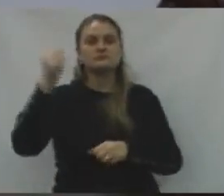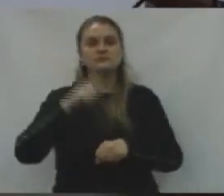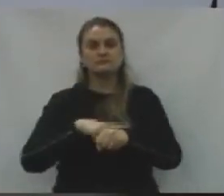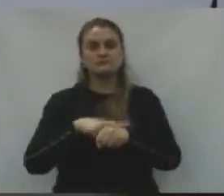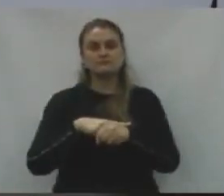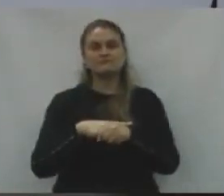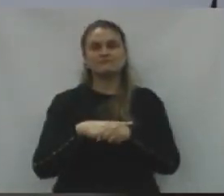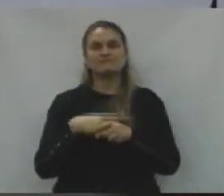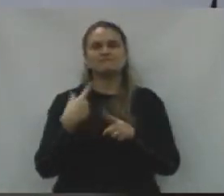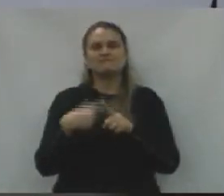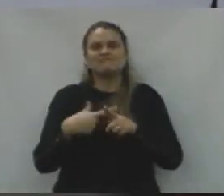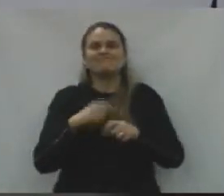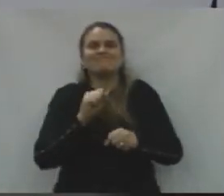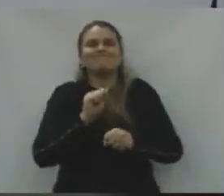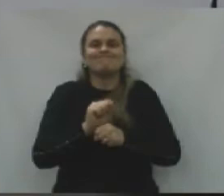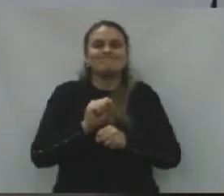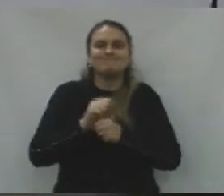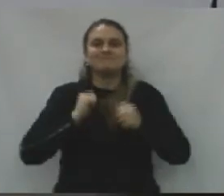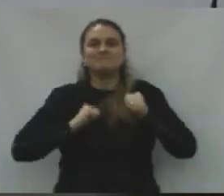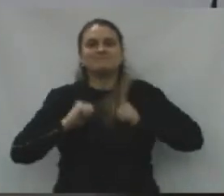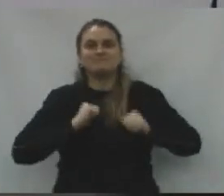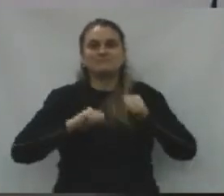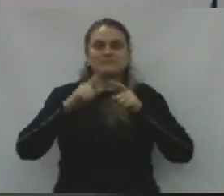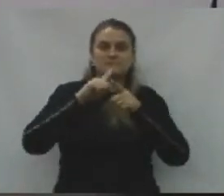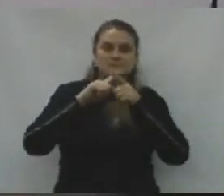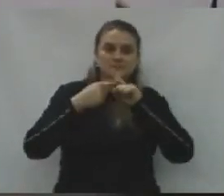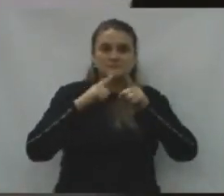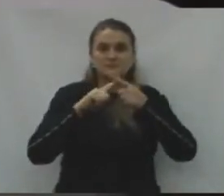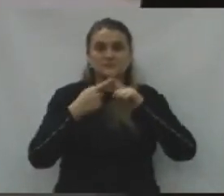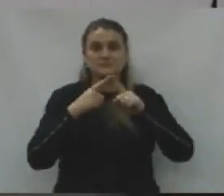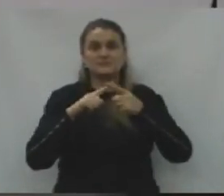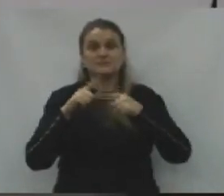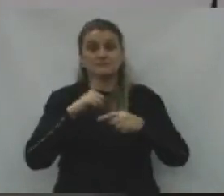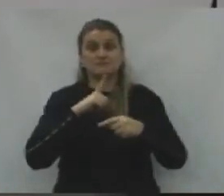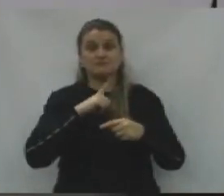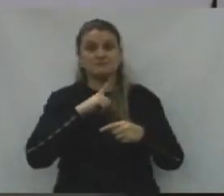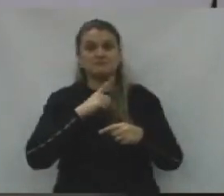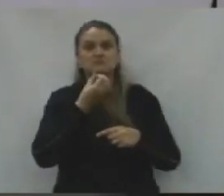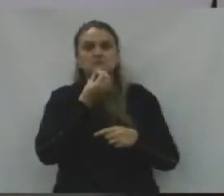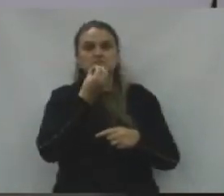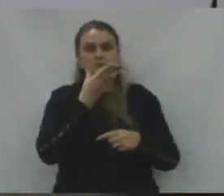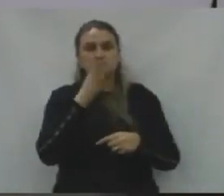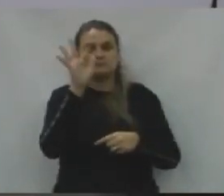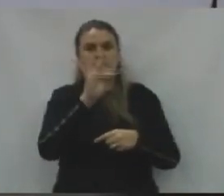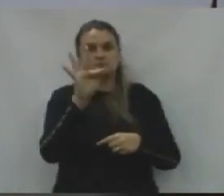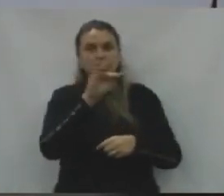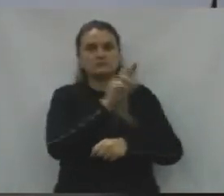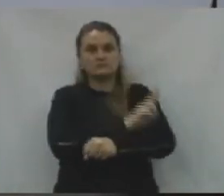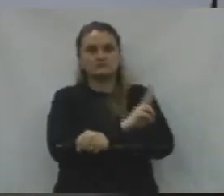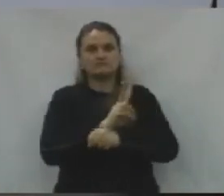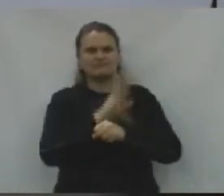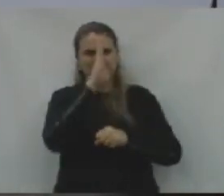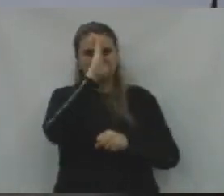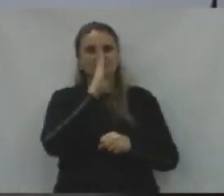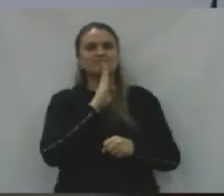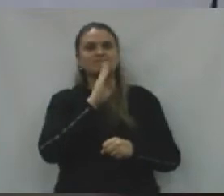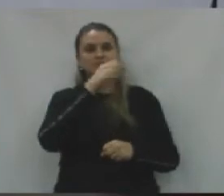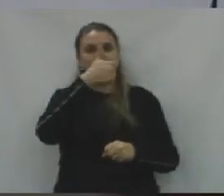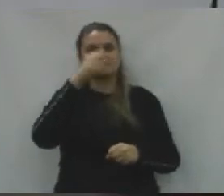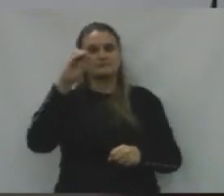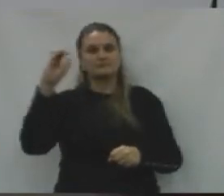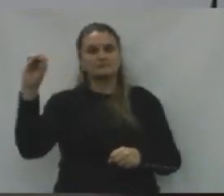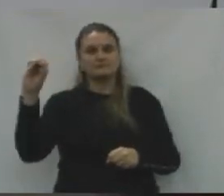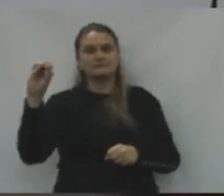período aqui, de uma bolha. É claro, a promessa de um curso superior com a qualidade que tem a Uniuv, gratuito,